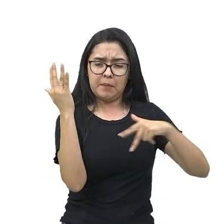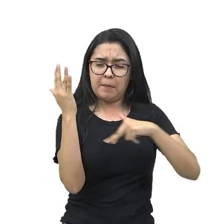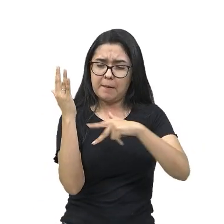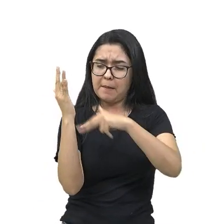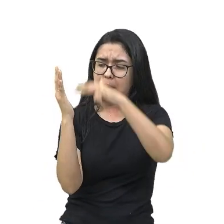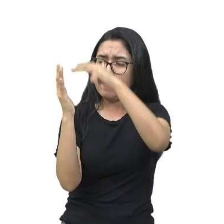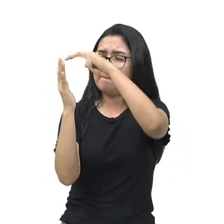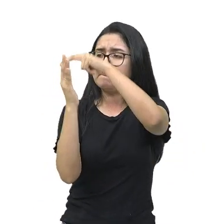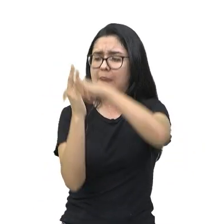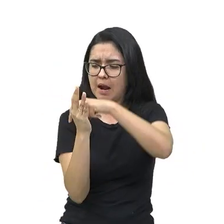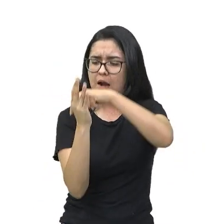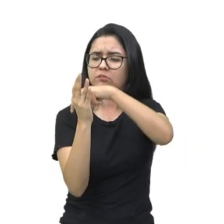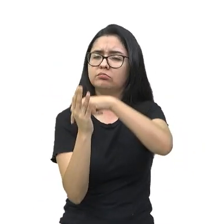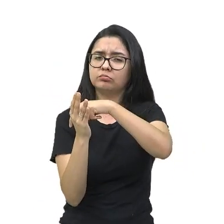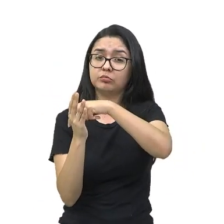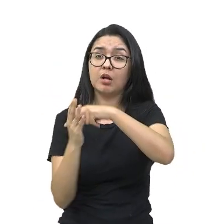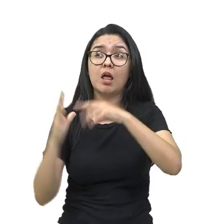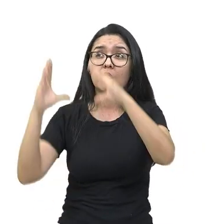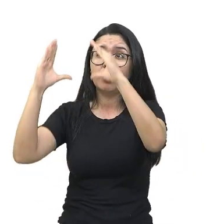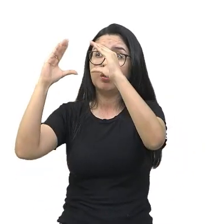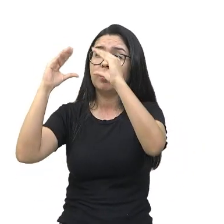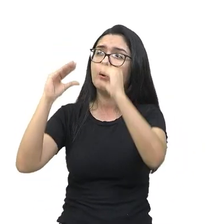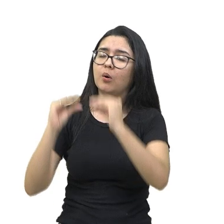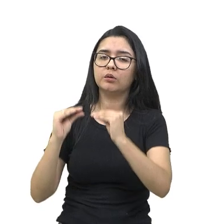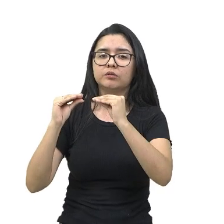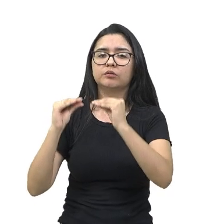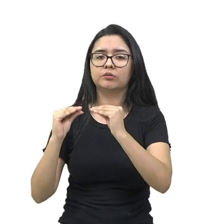ou pernoitava no cume dos morros